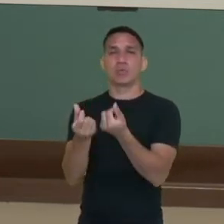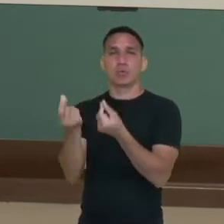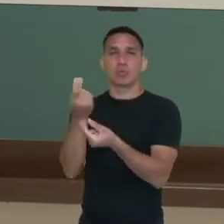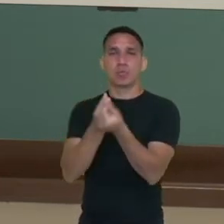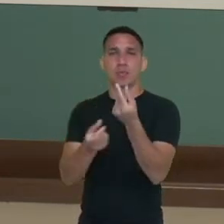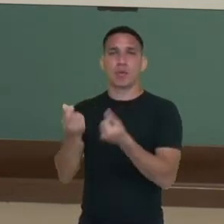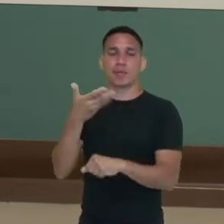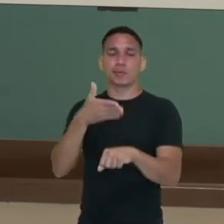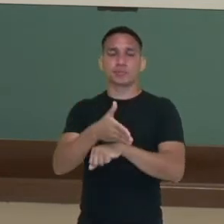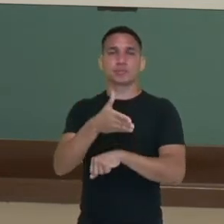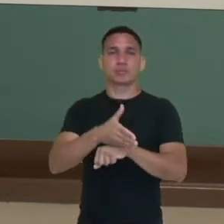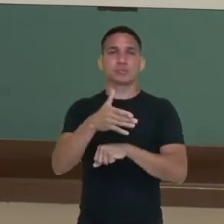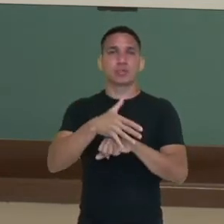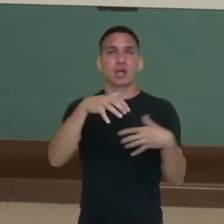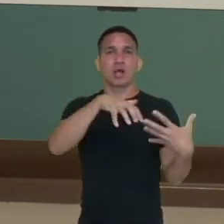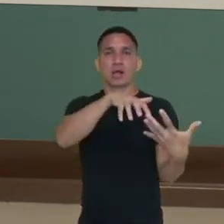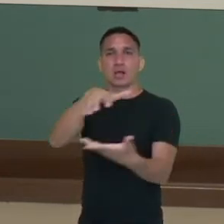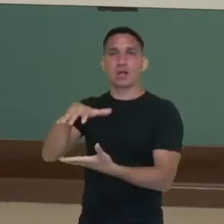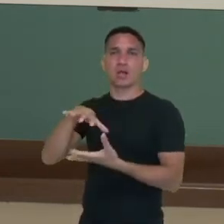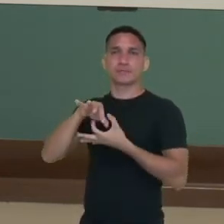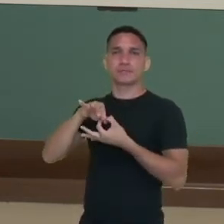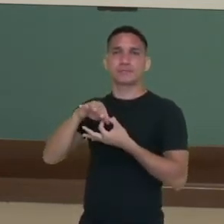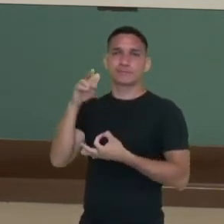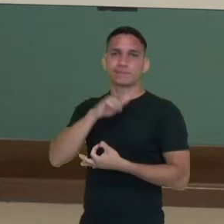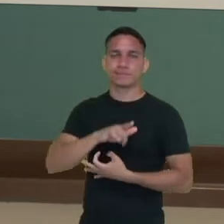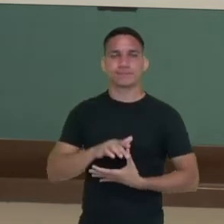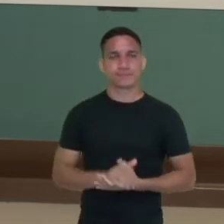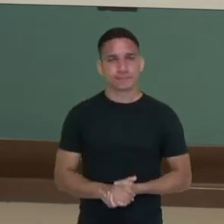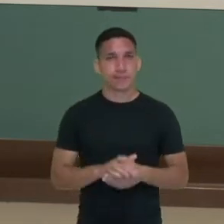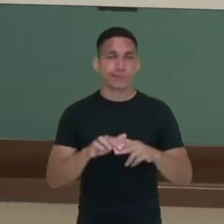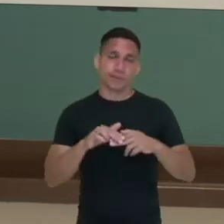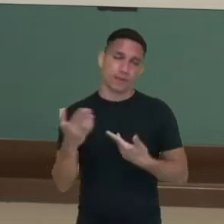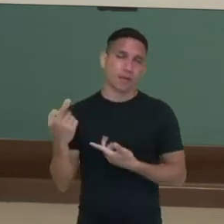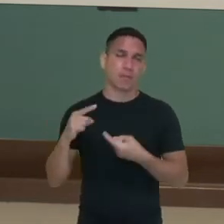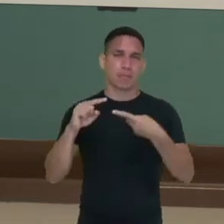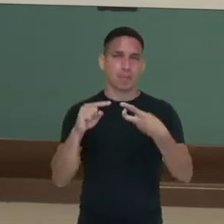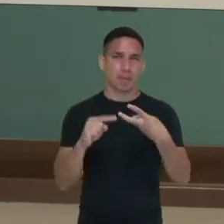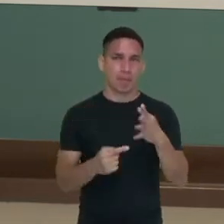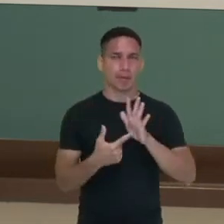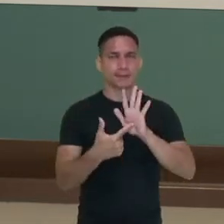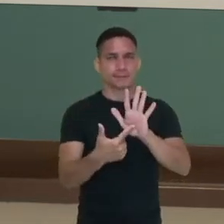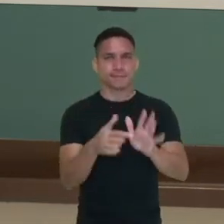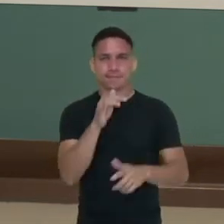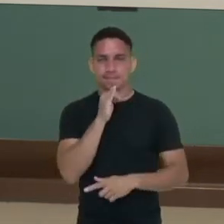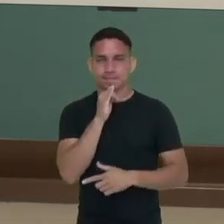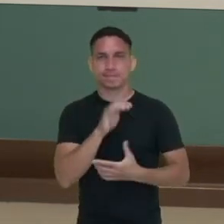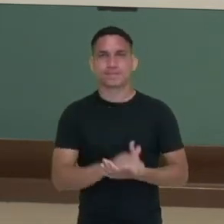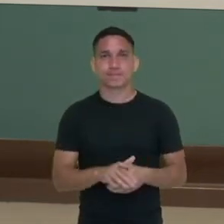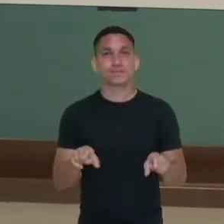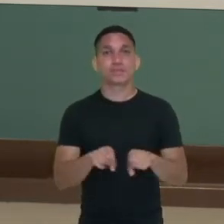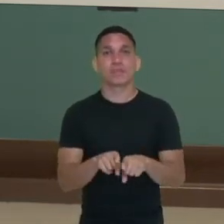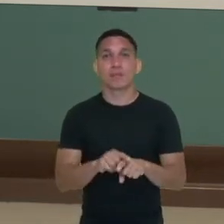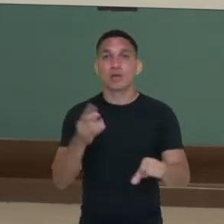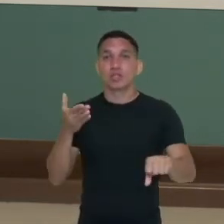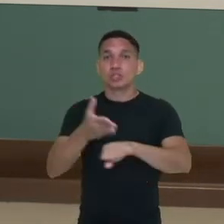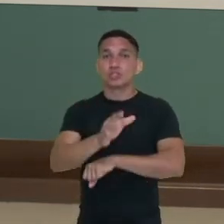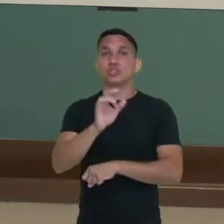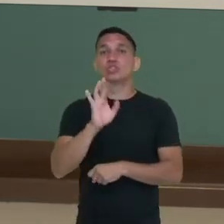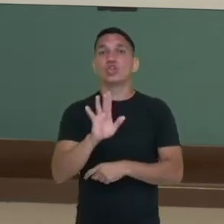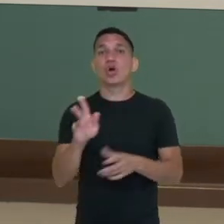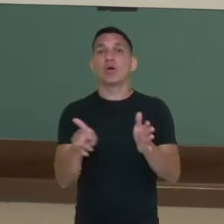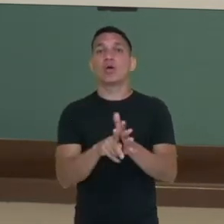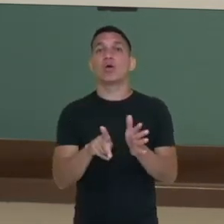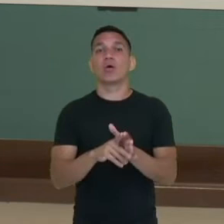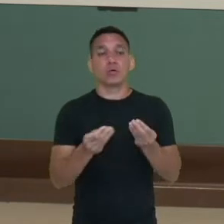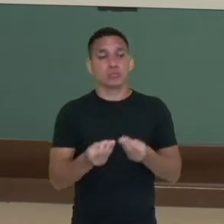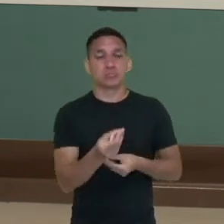no cenário internacional, né, na globalização da economia. Então, é um exemplo aí. E participa apenas como fornecedor,